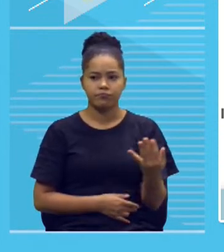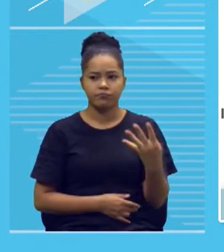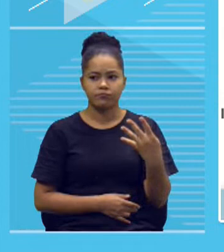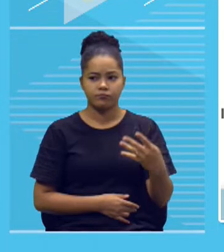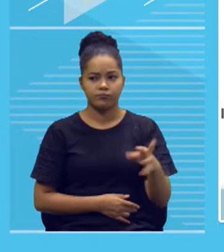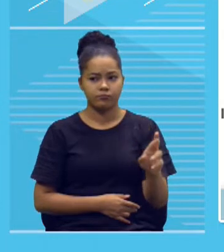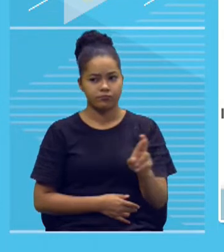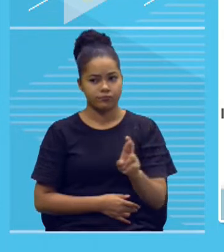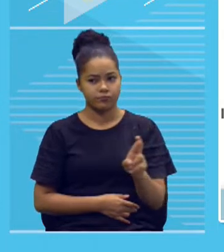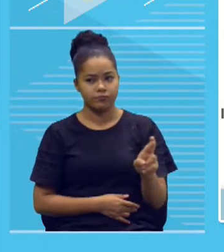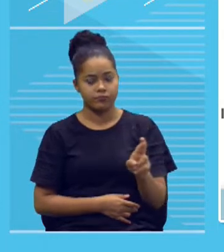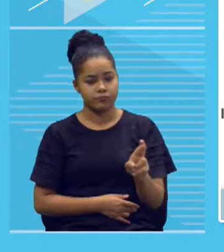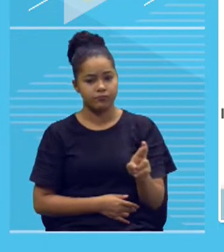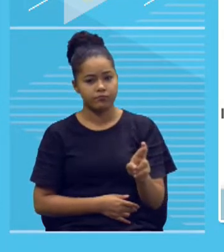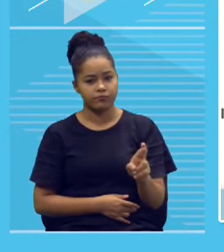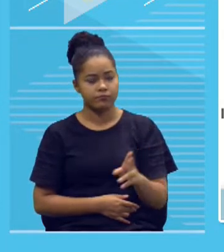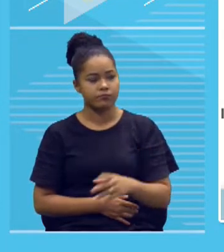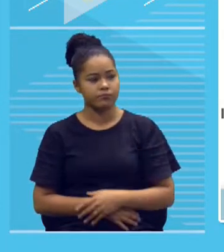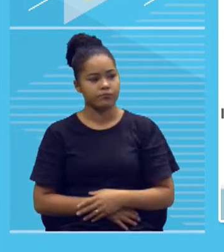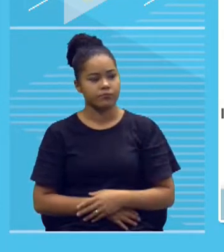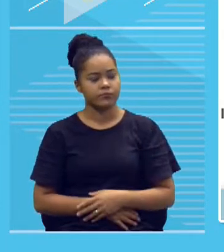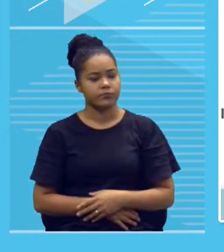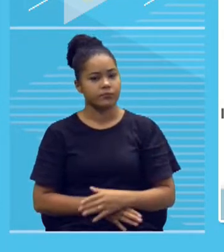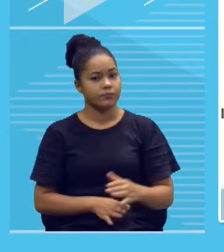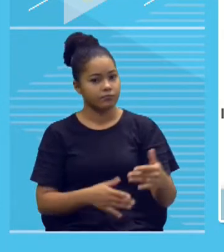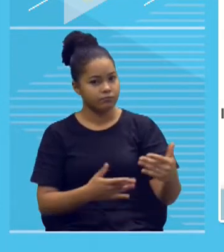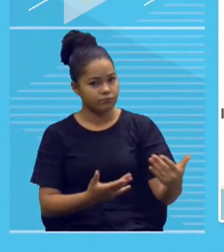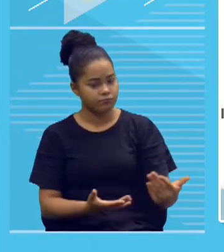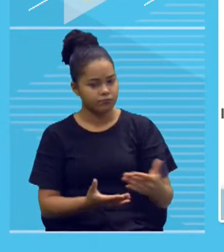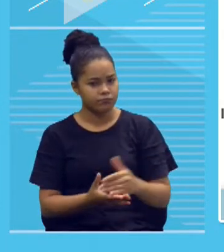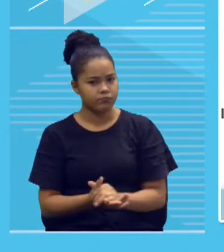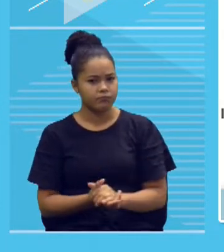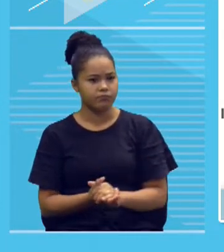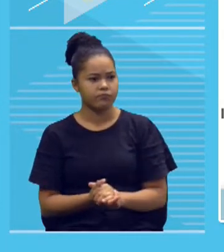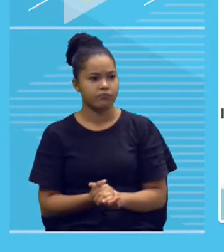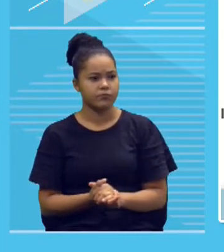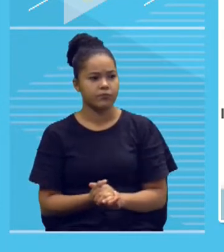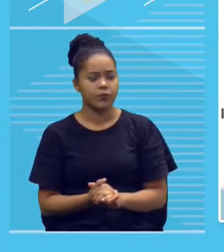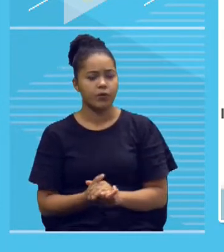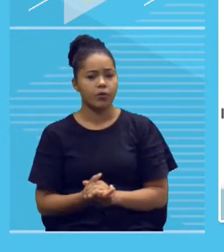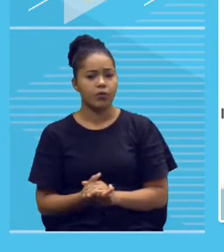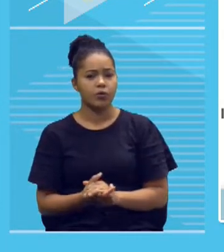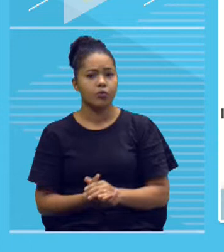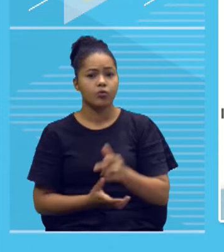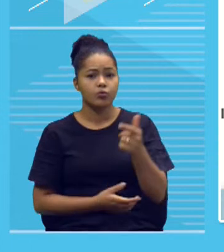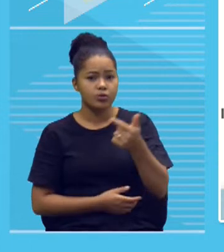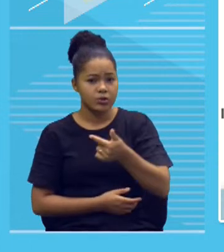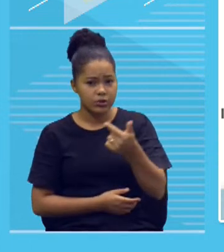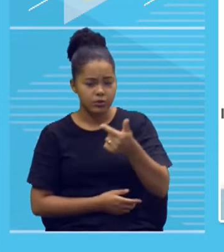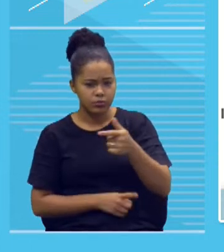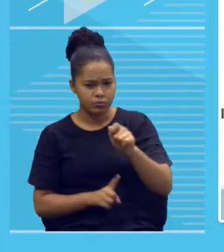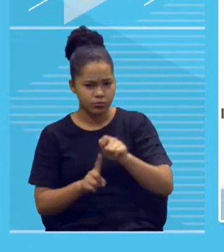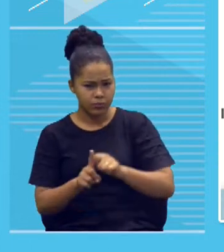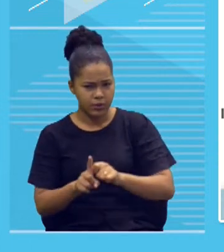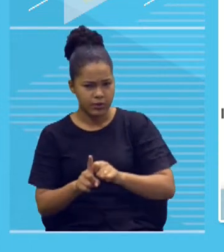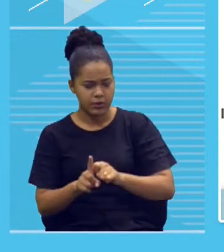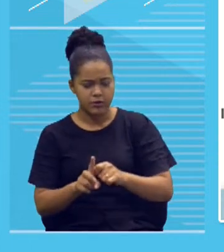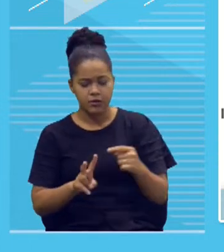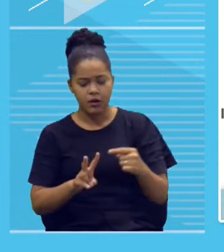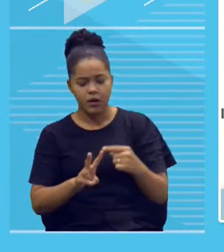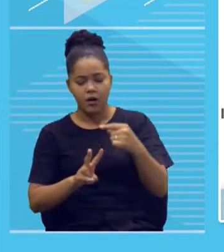ou seja qual que é o montante ao final do segundo mês professor se eu já vai para 208